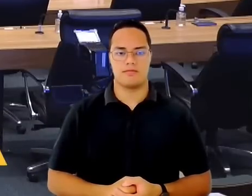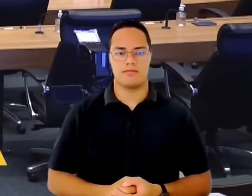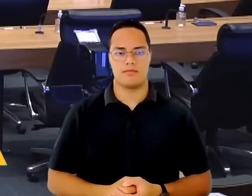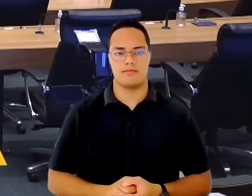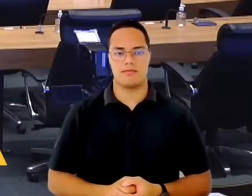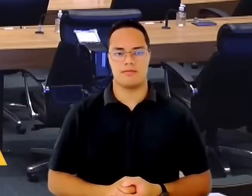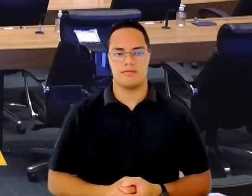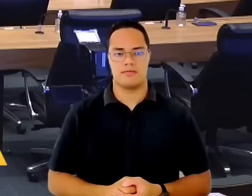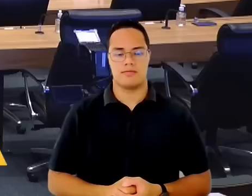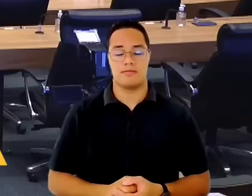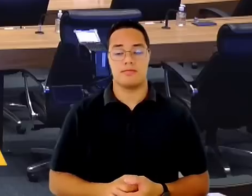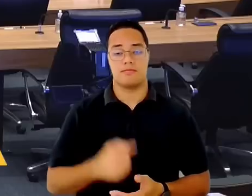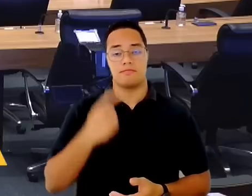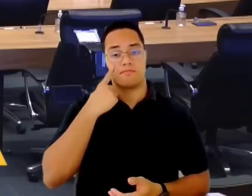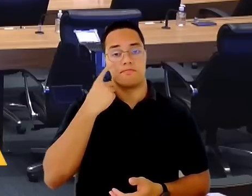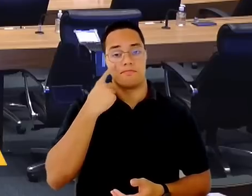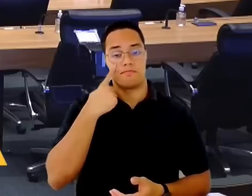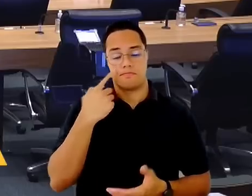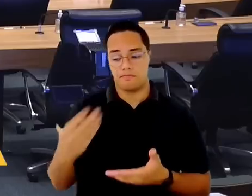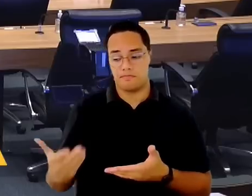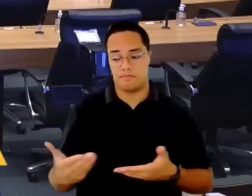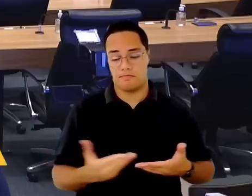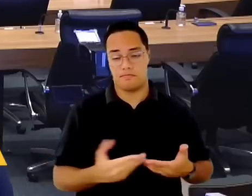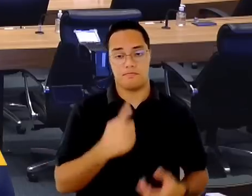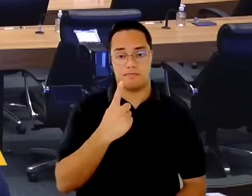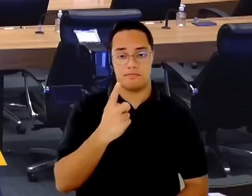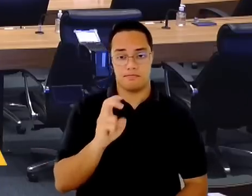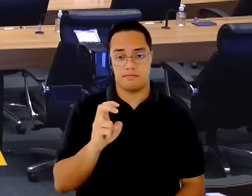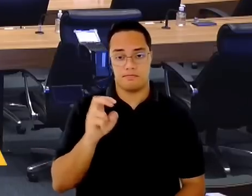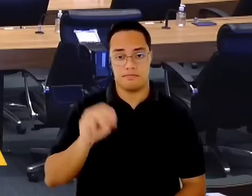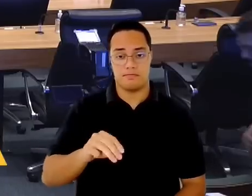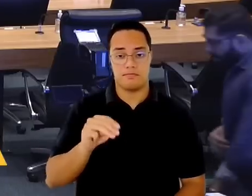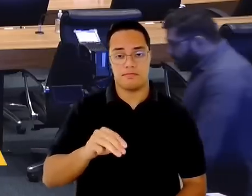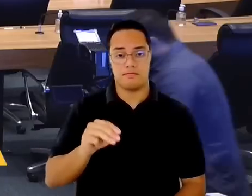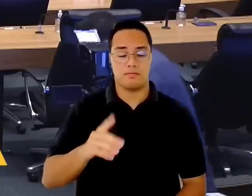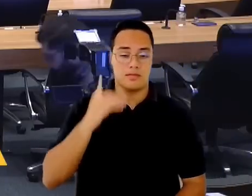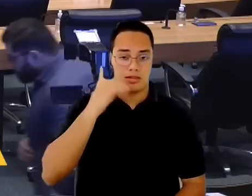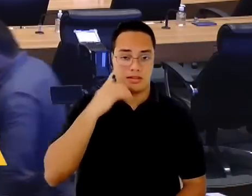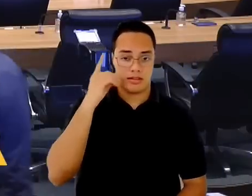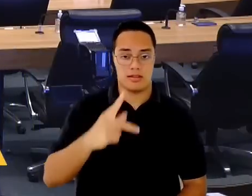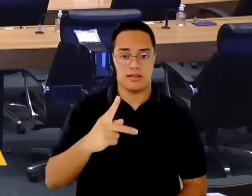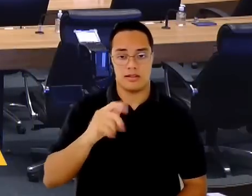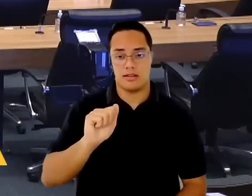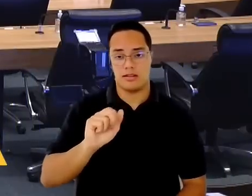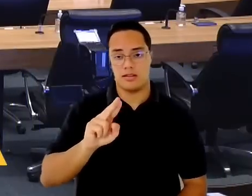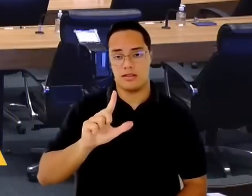está com a palavra por 15 minutos o deputado da Paula Belmonte